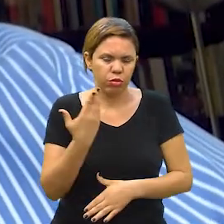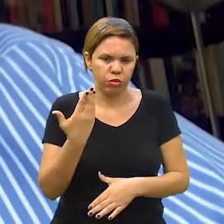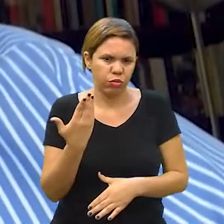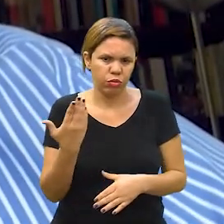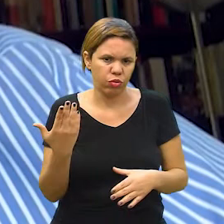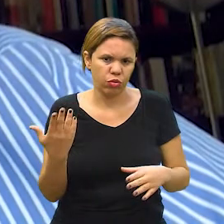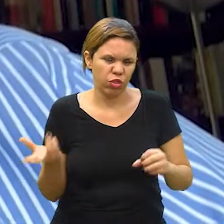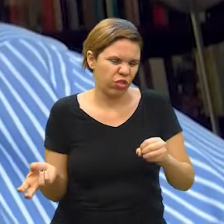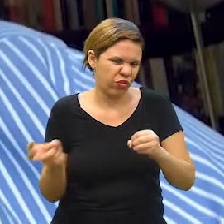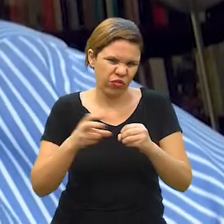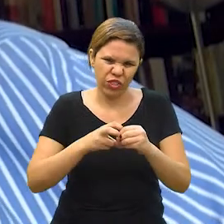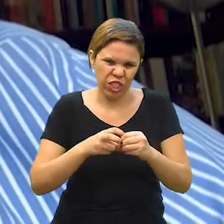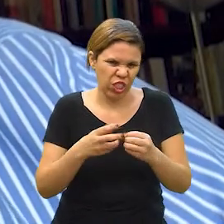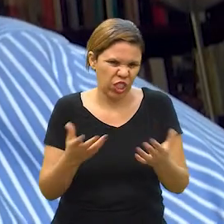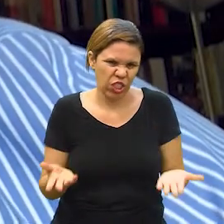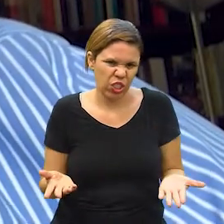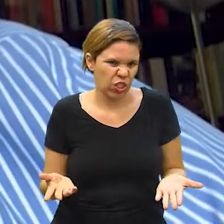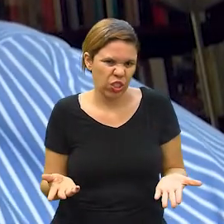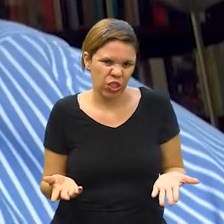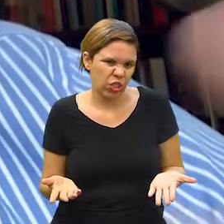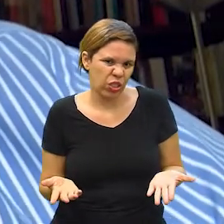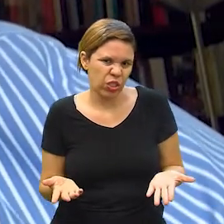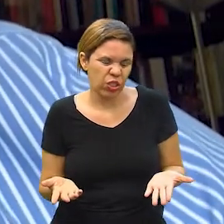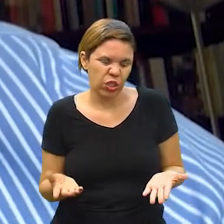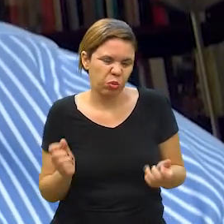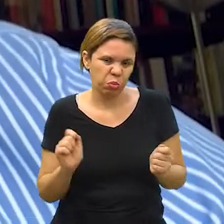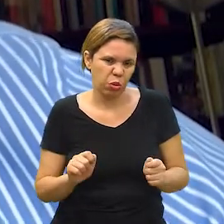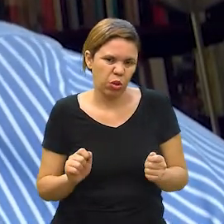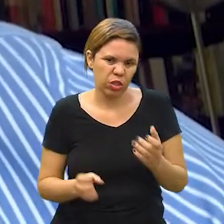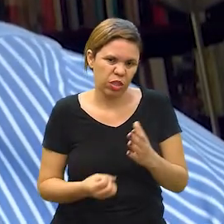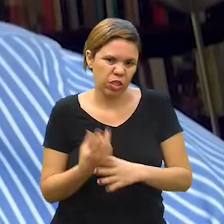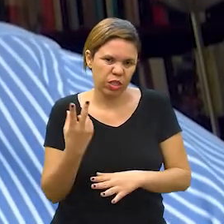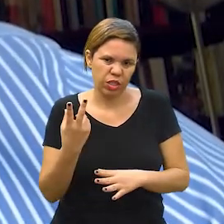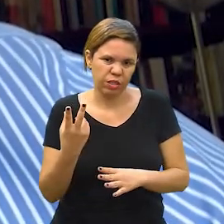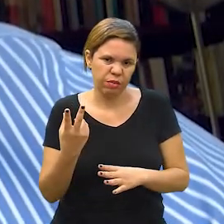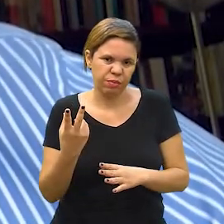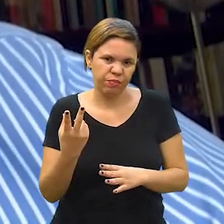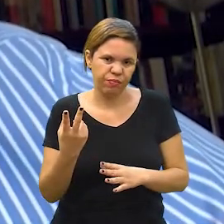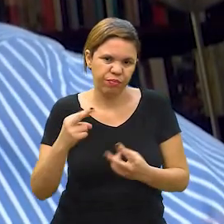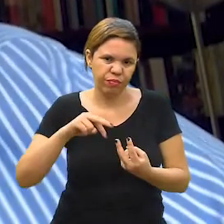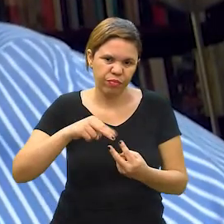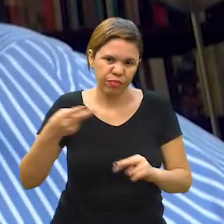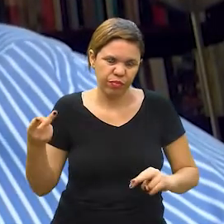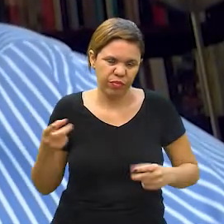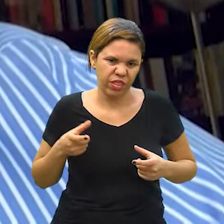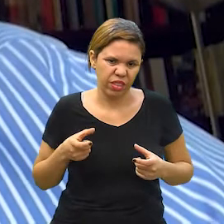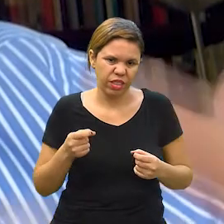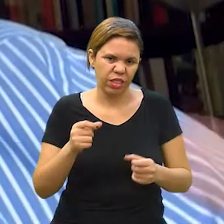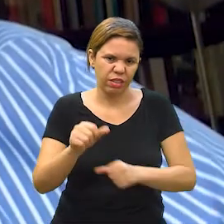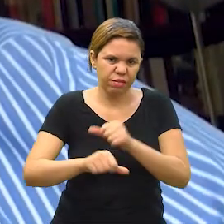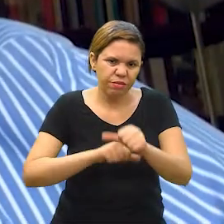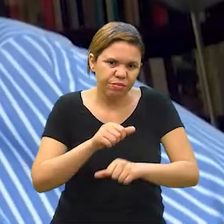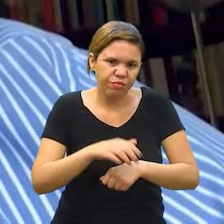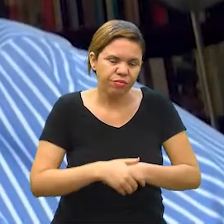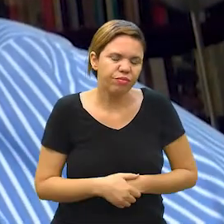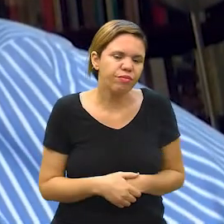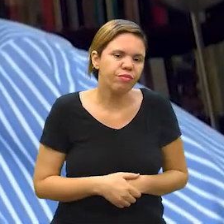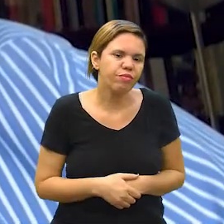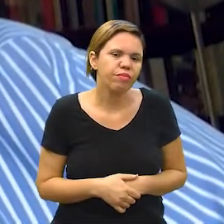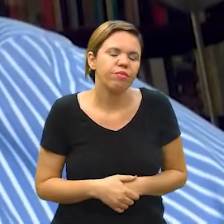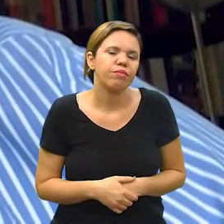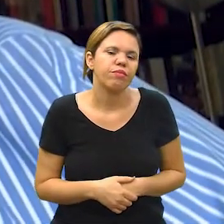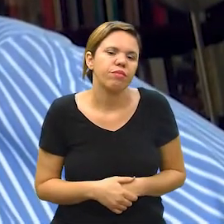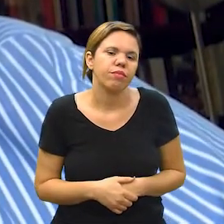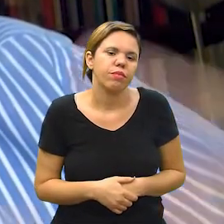vírus, esses invasores podem ser uma célula tumoral que teve uma mutação